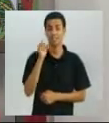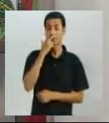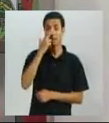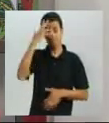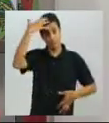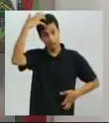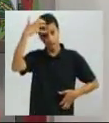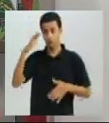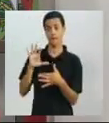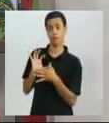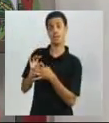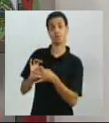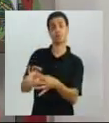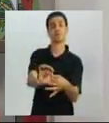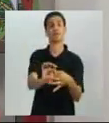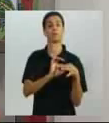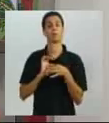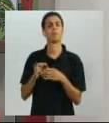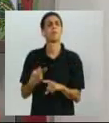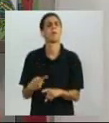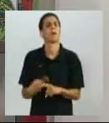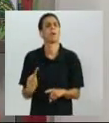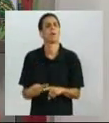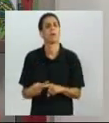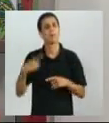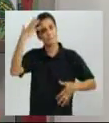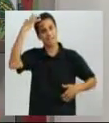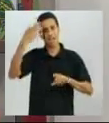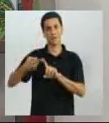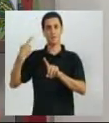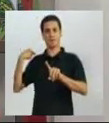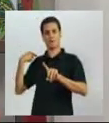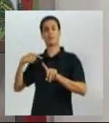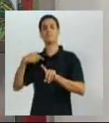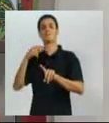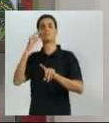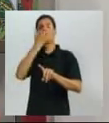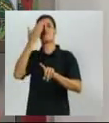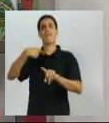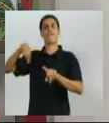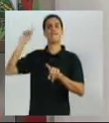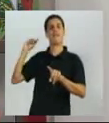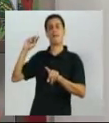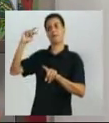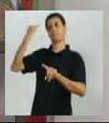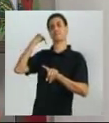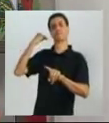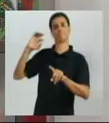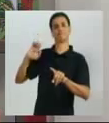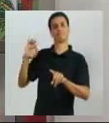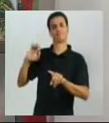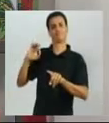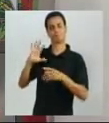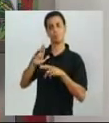o macaco de trás sempre é pitoco. Por quê? O macaco de trás não tem capacidade de ver o seu rabo. E o vereador Marco Antônio,